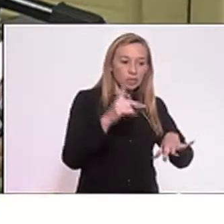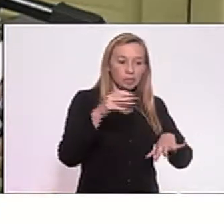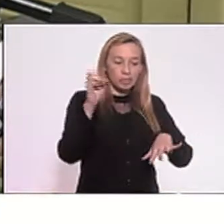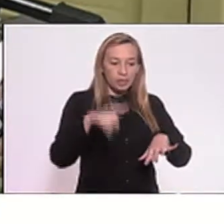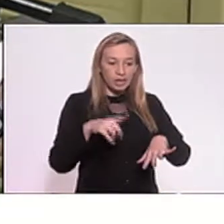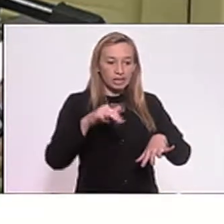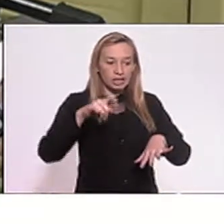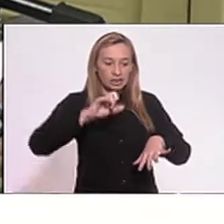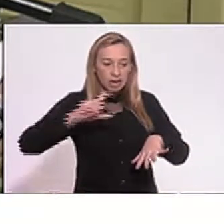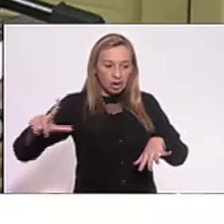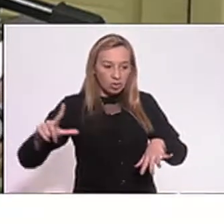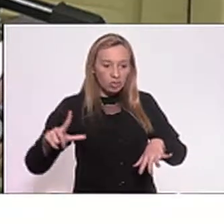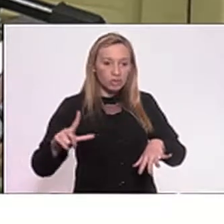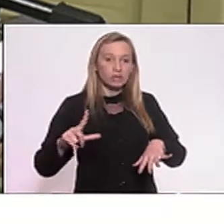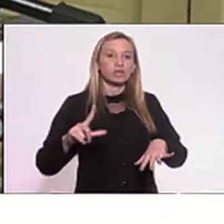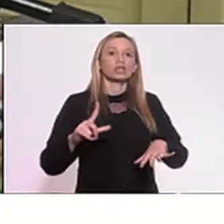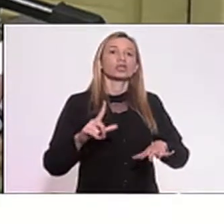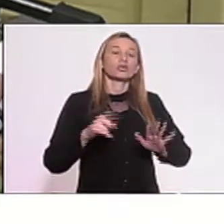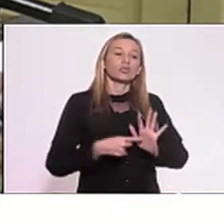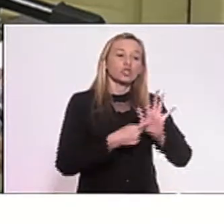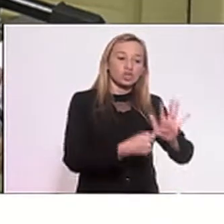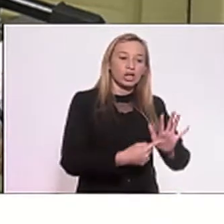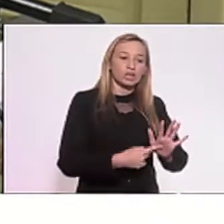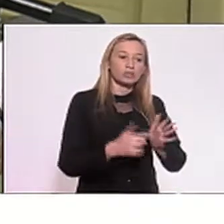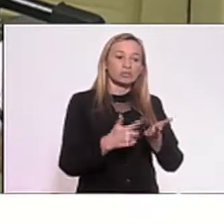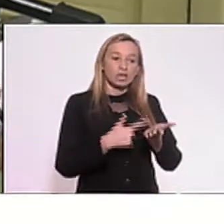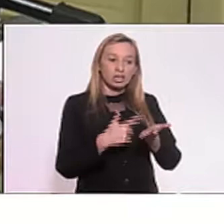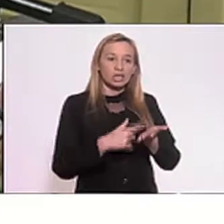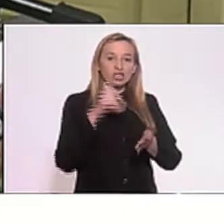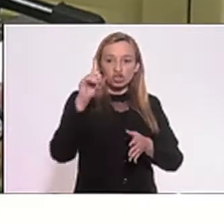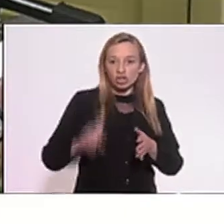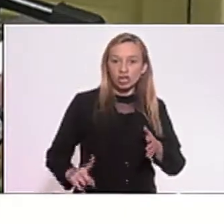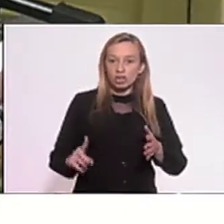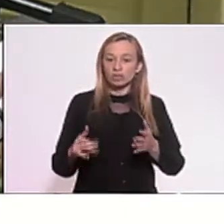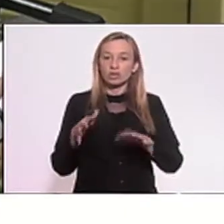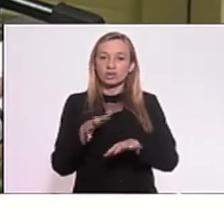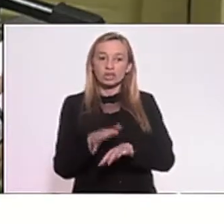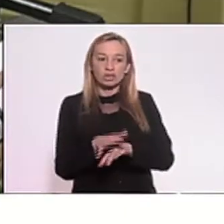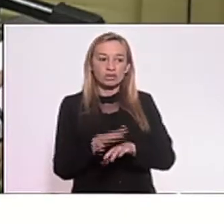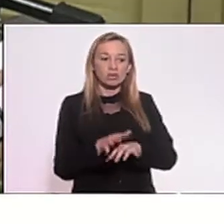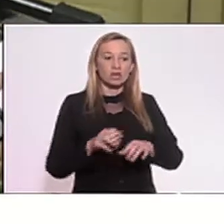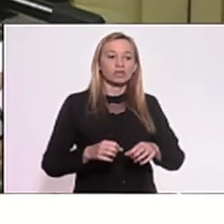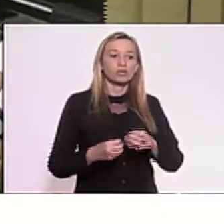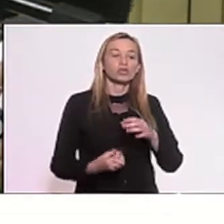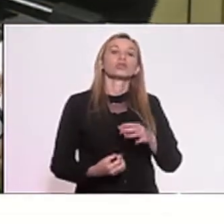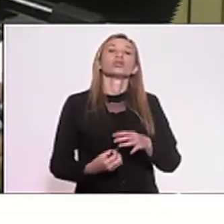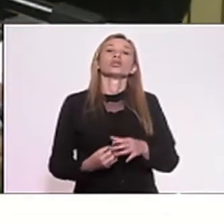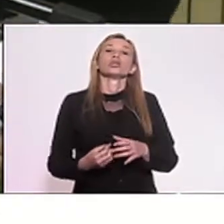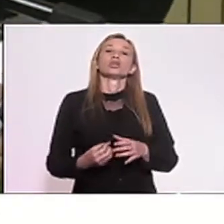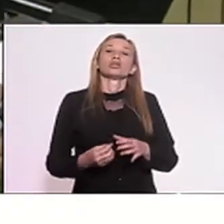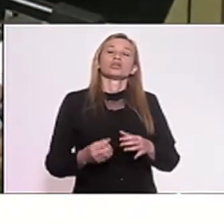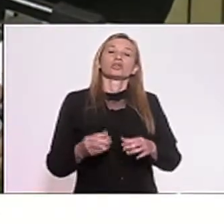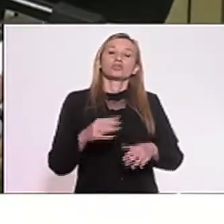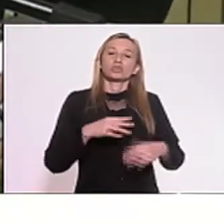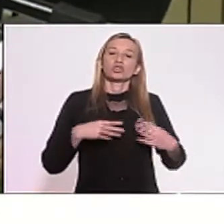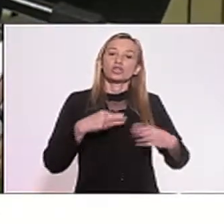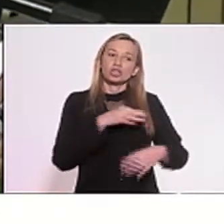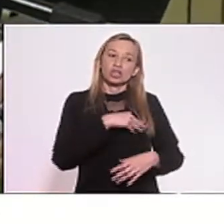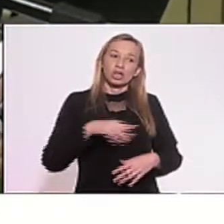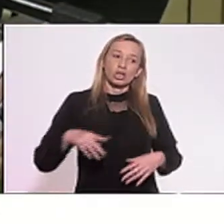adequação do cuidado, conforme estipulado no Caderno 1 de Direitos Sexuais e Reprodutivos do Ministério da Saúde de